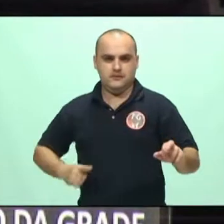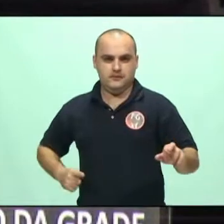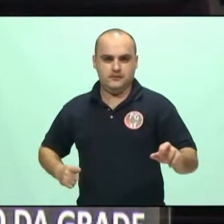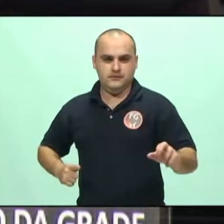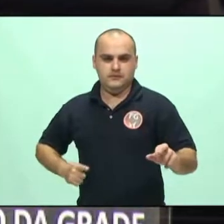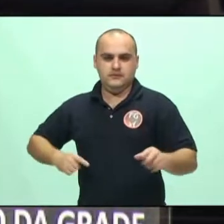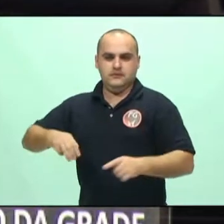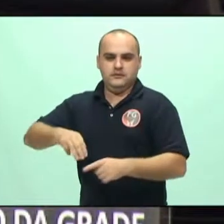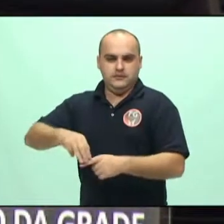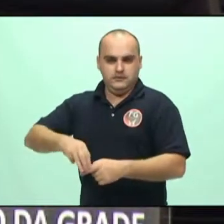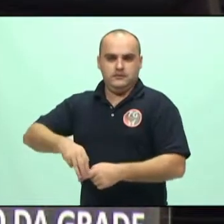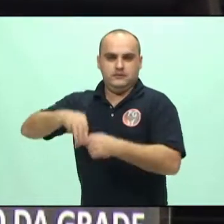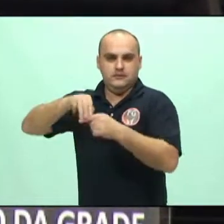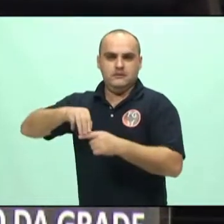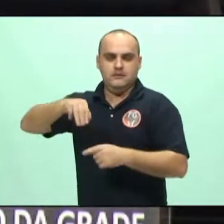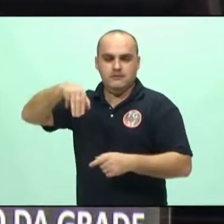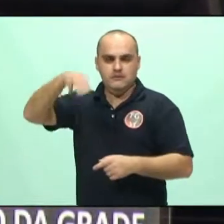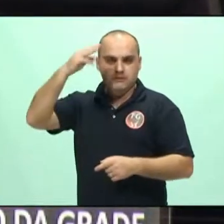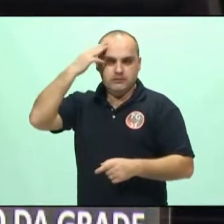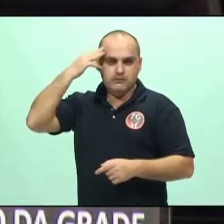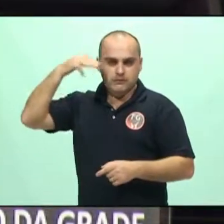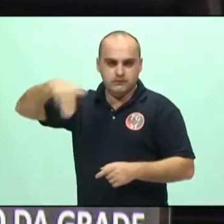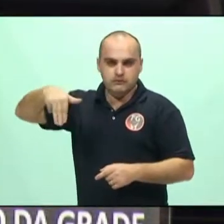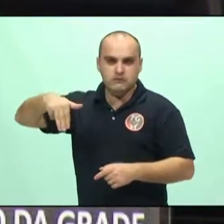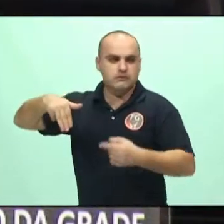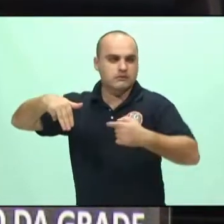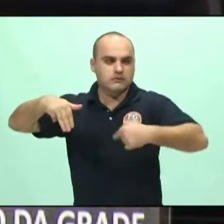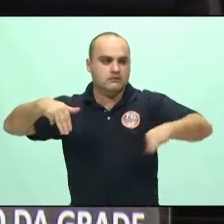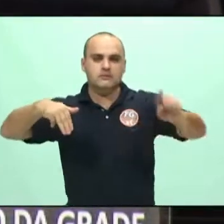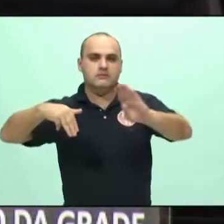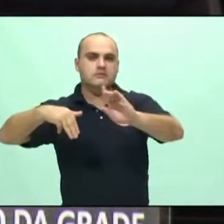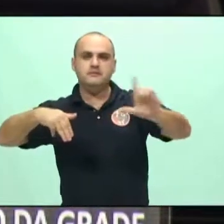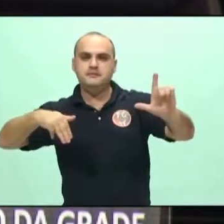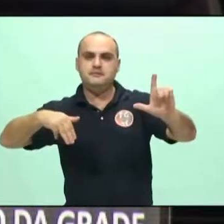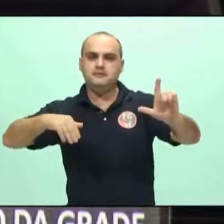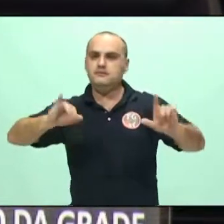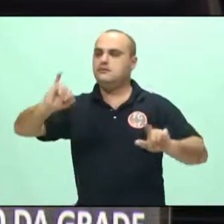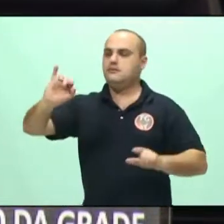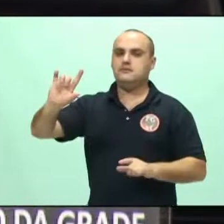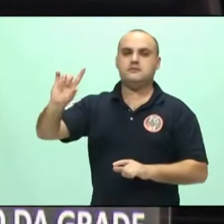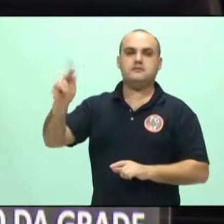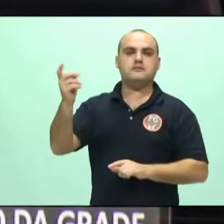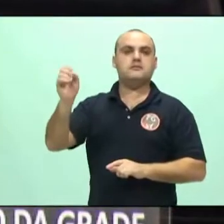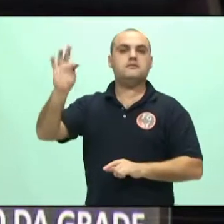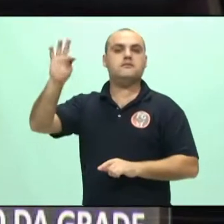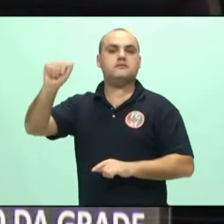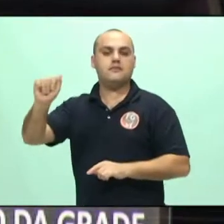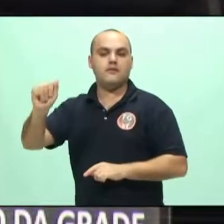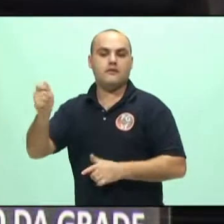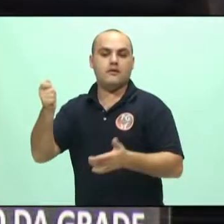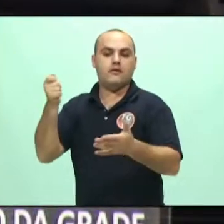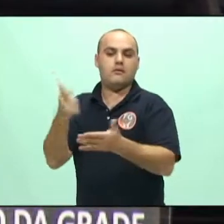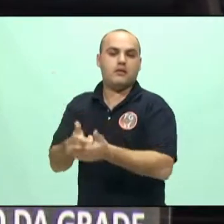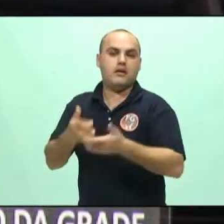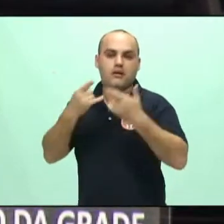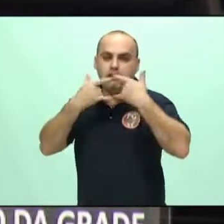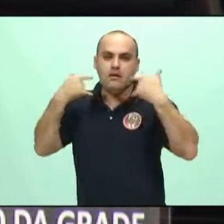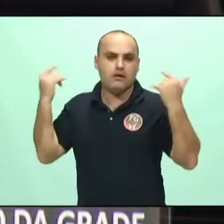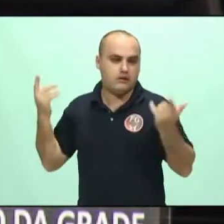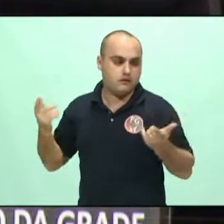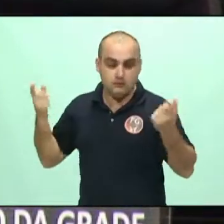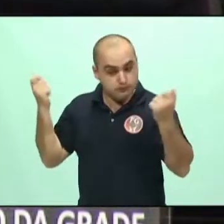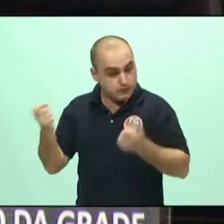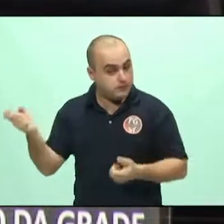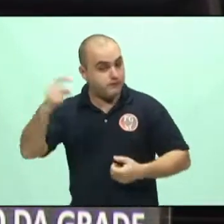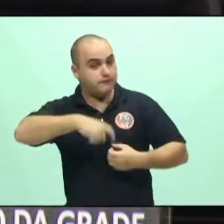nosso município nosso Moisés que ele não só vai a Blumenau ele não só vai comprar lingerie ele tem que vir aqui em